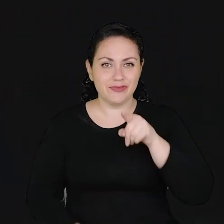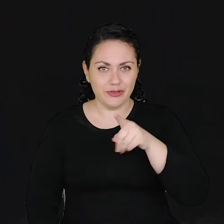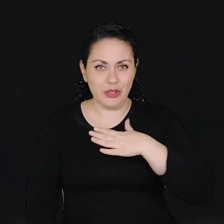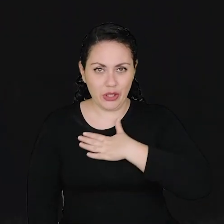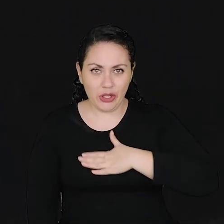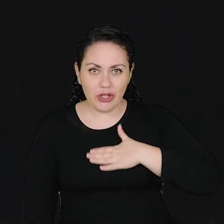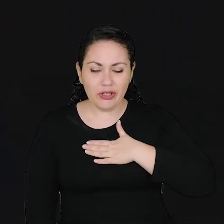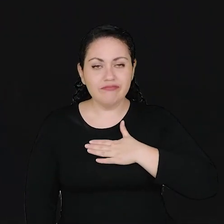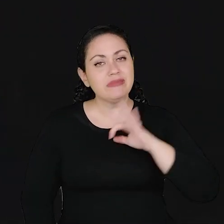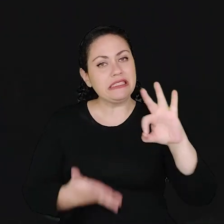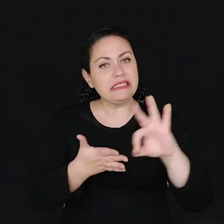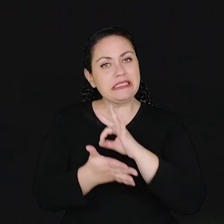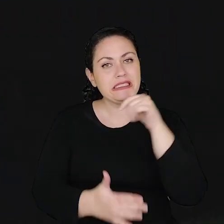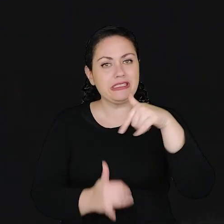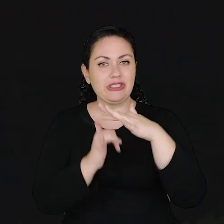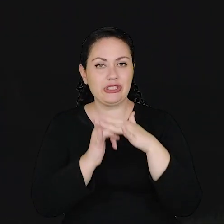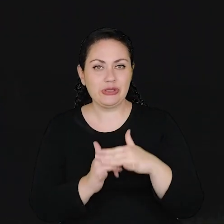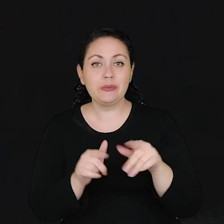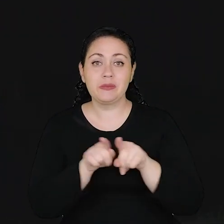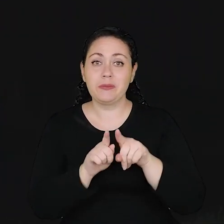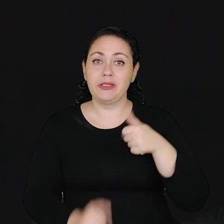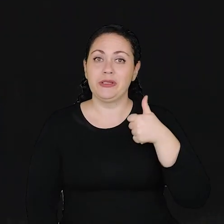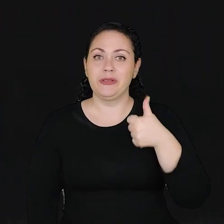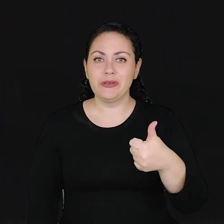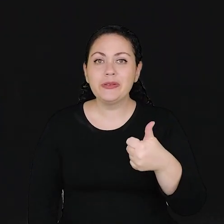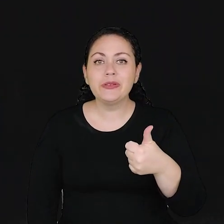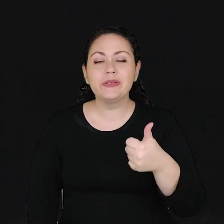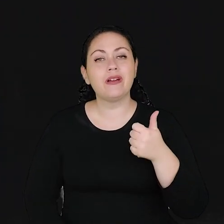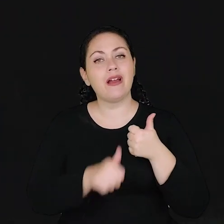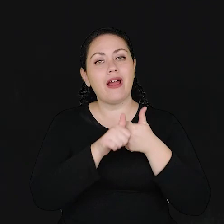Se você gostou, se inscreva no canal e deixe seu